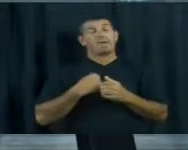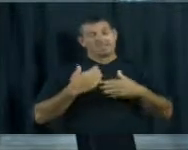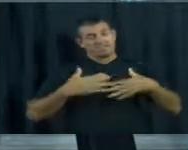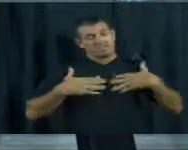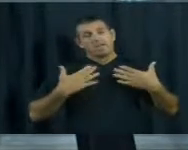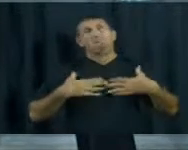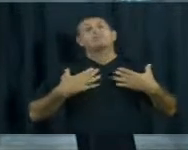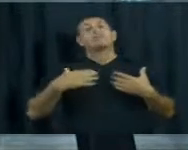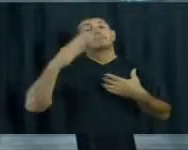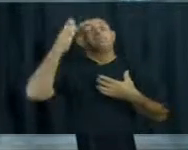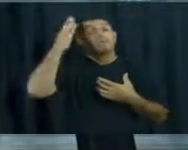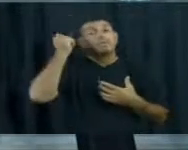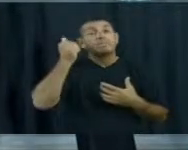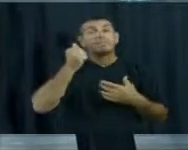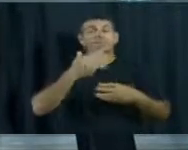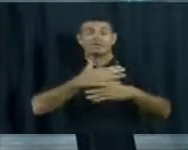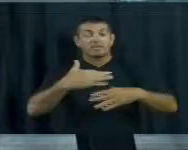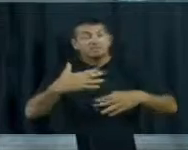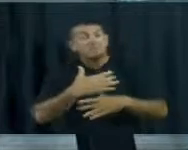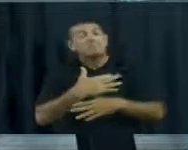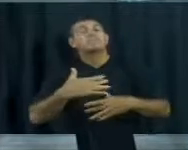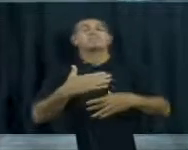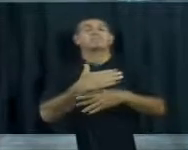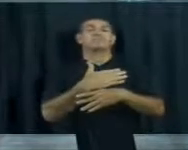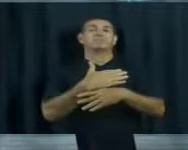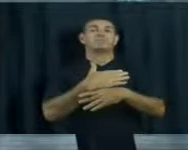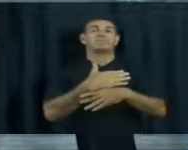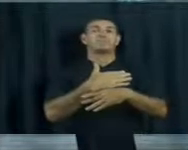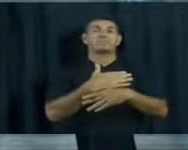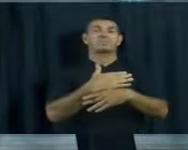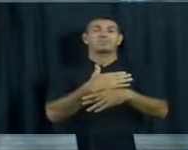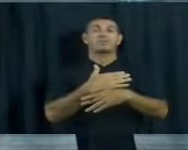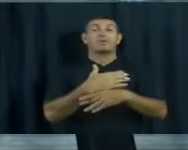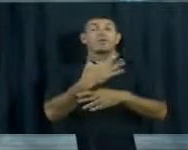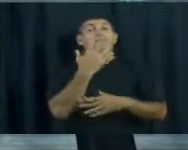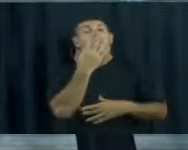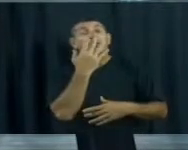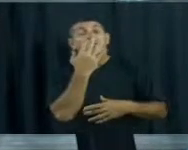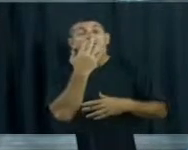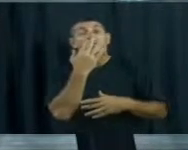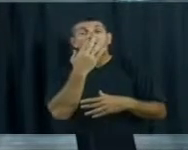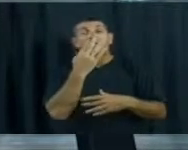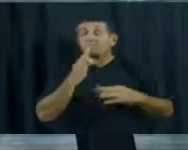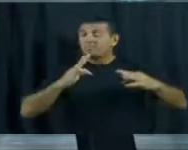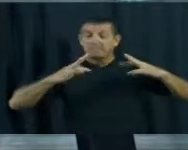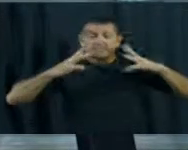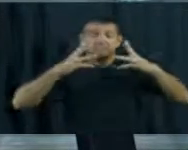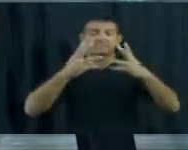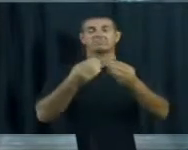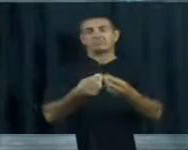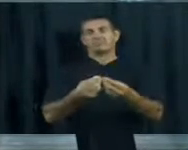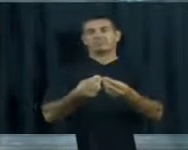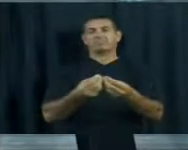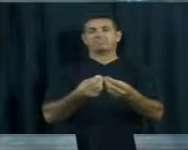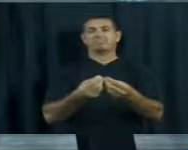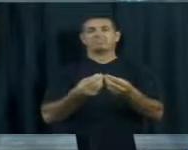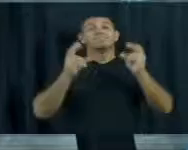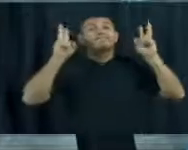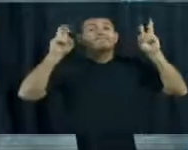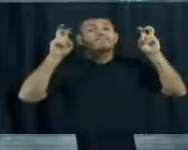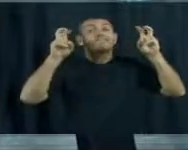gratificante a gente saber que agora a cidade de Cabo Frio está sediando um carnaval. Vamos começar com esse assunto. Perfeito.